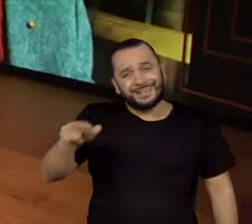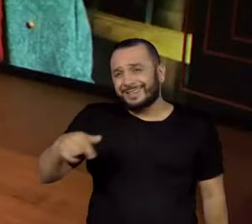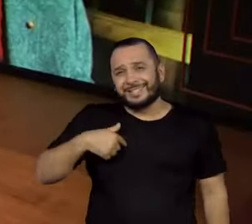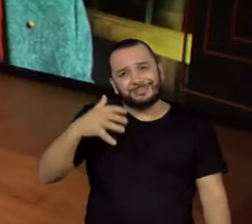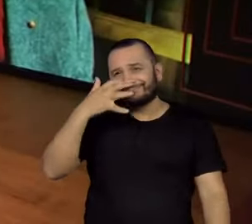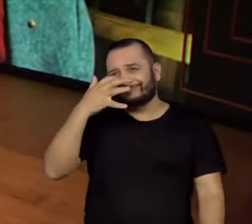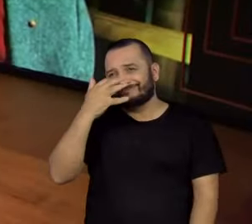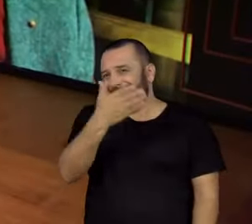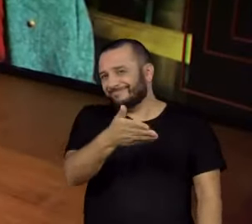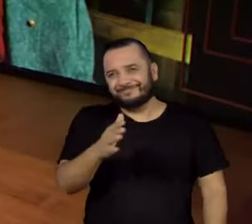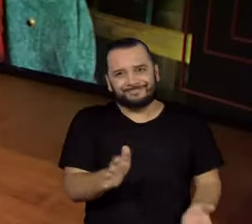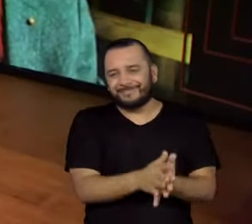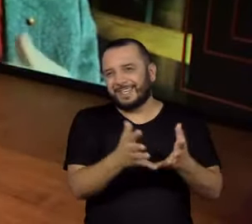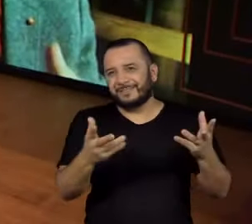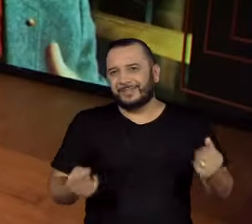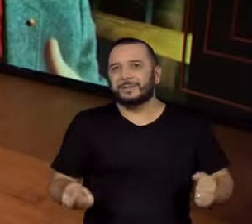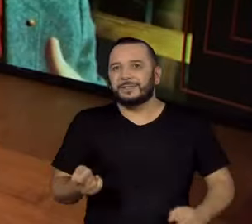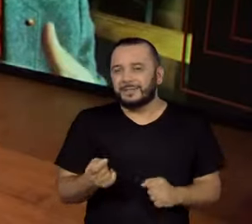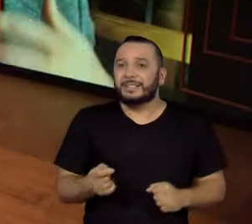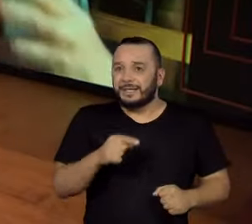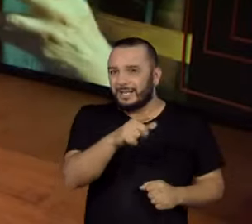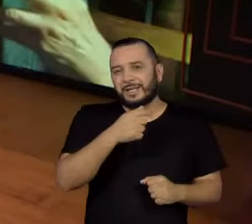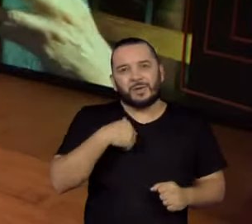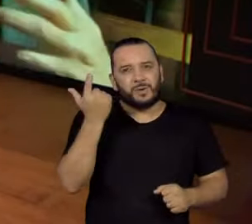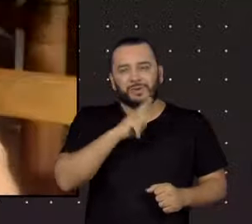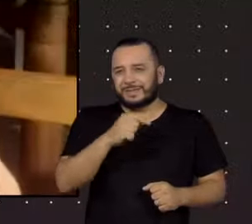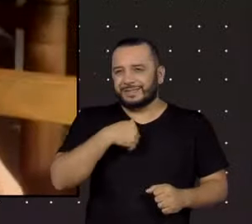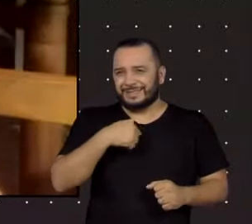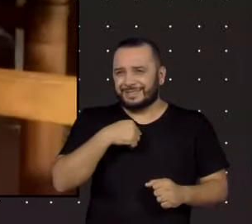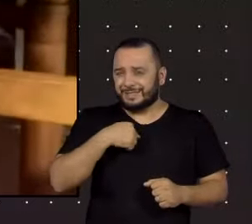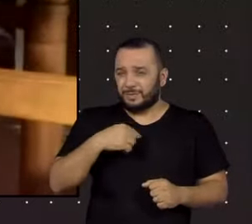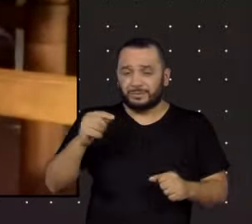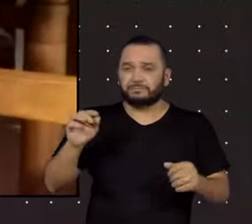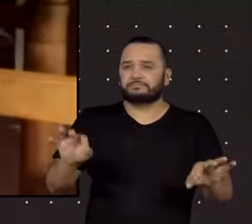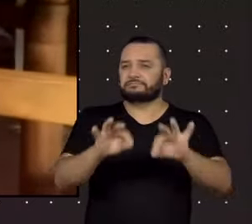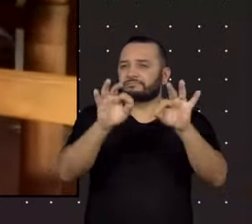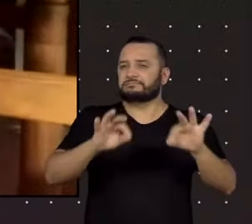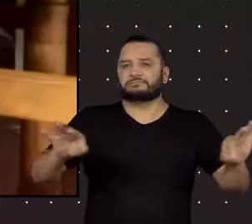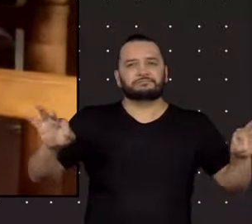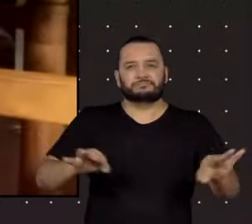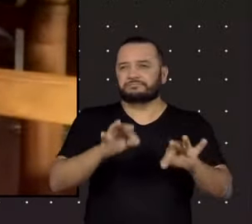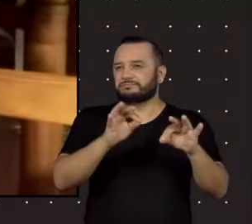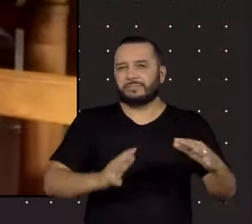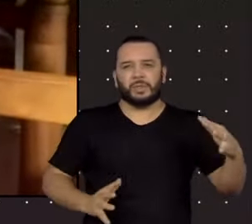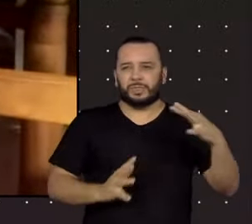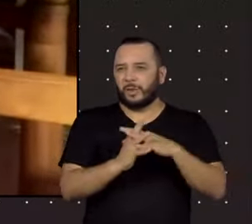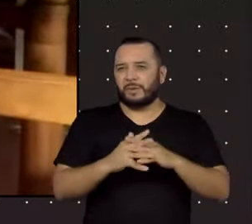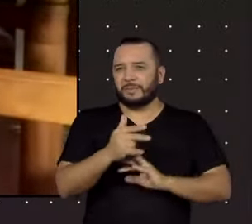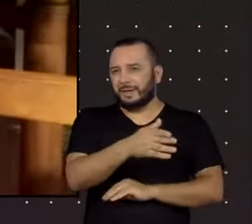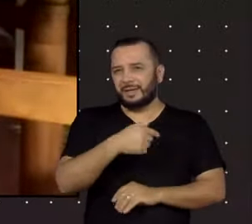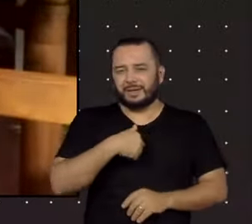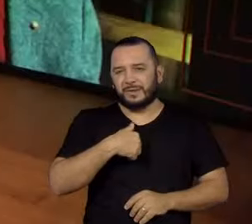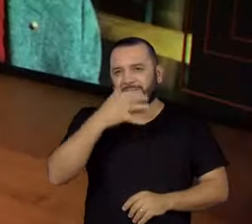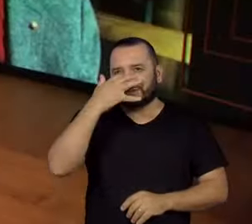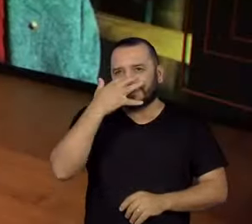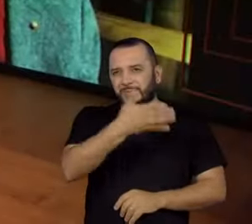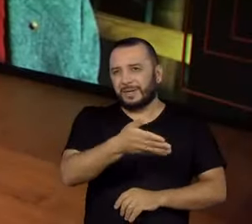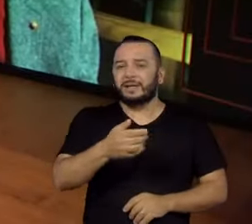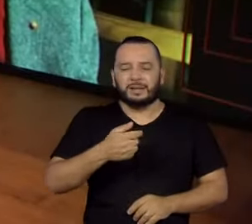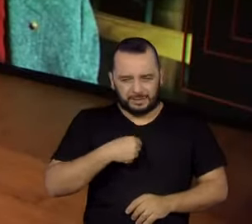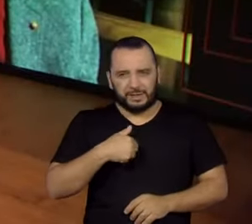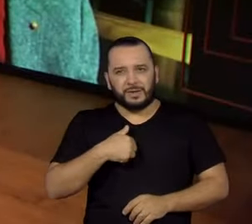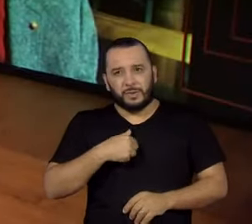ele conseguiu esse arcabouço cultural e como regente, como ninguém tem igual. E eu o admiro muito e procuro aprender